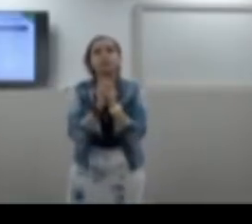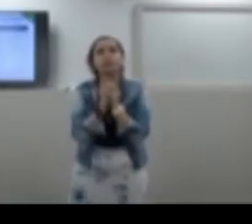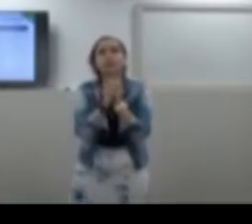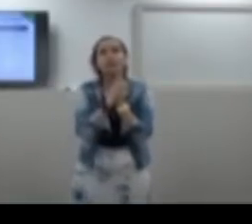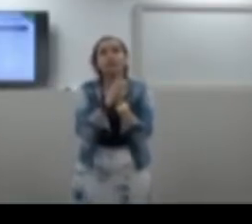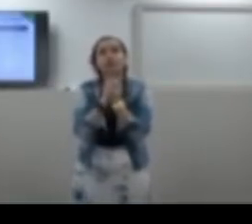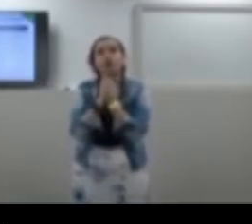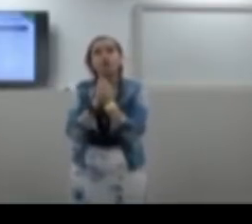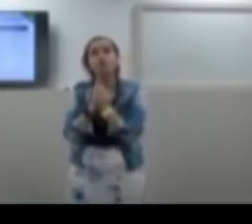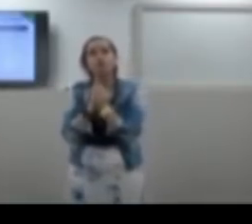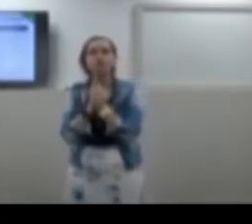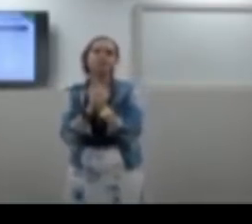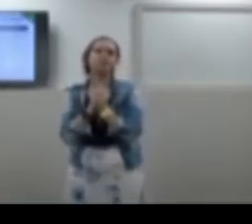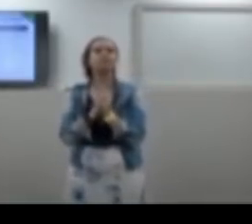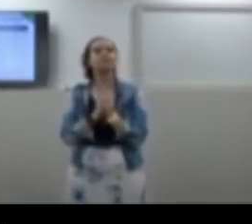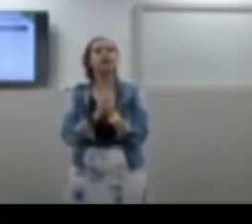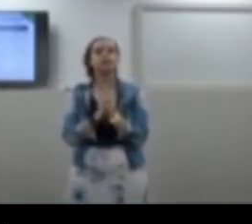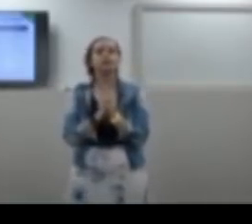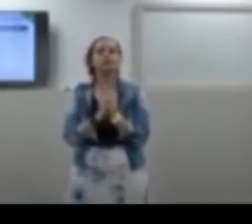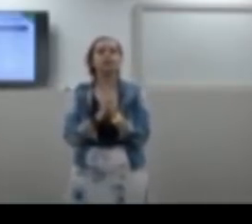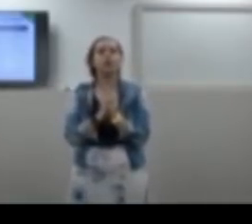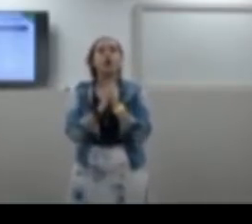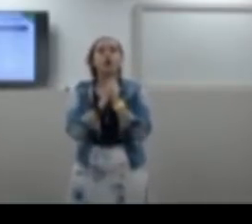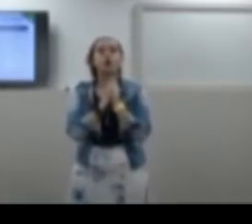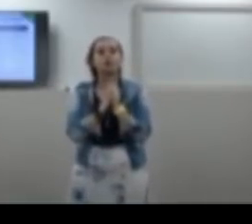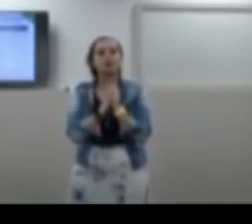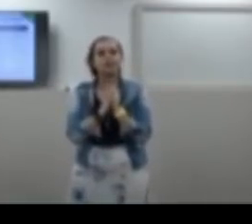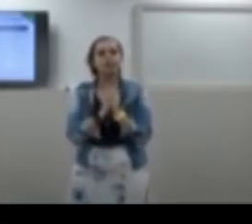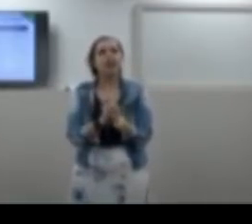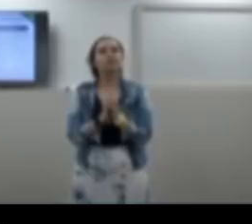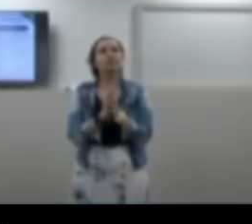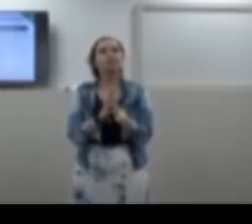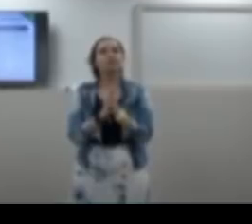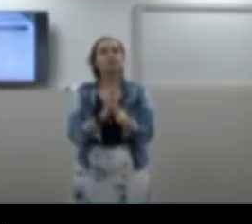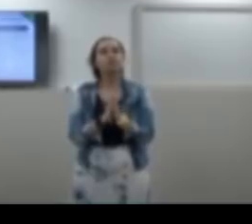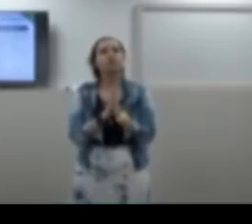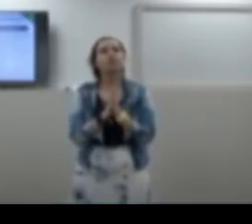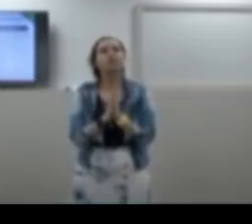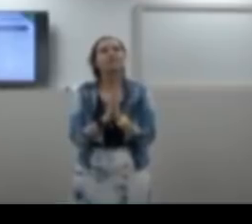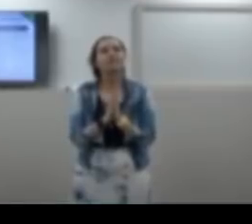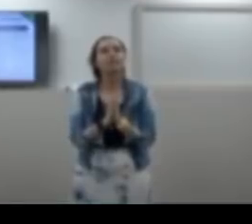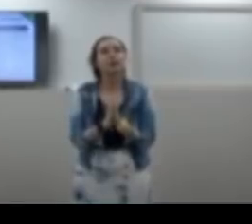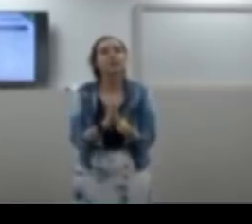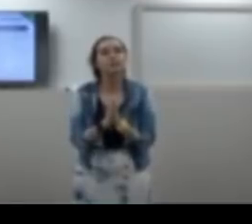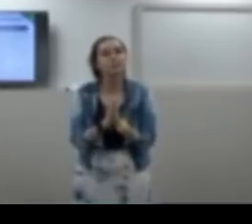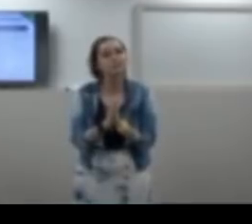morfoclimático foi reduzido a menos de 1% da área original. Ou seja, a gente destruiu